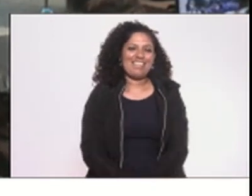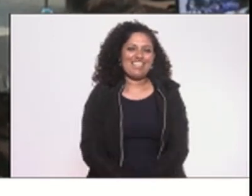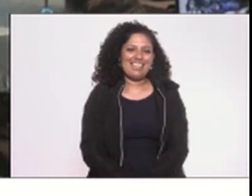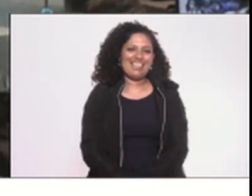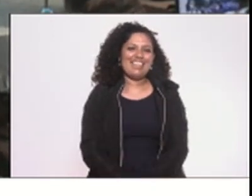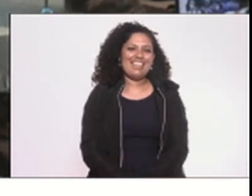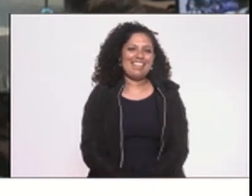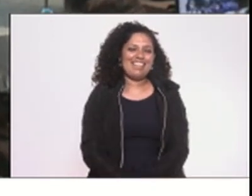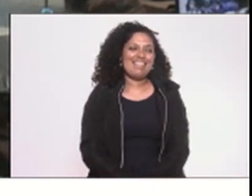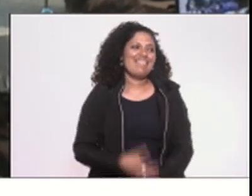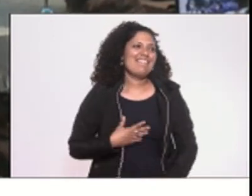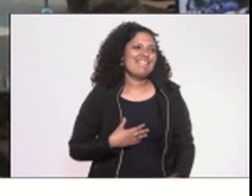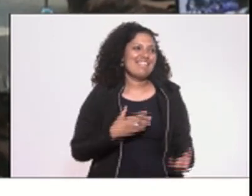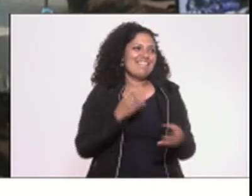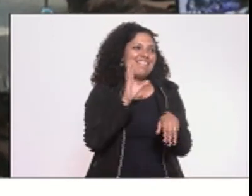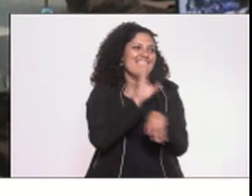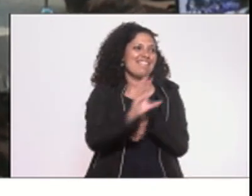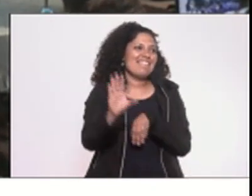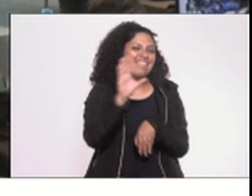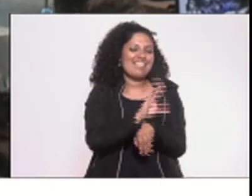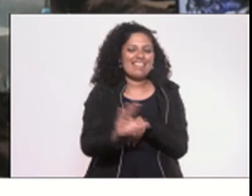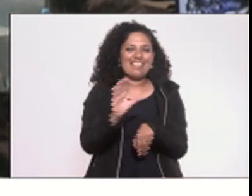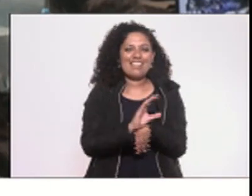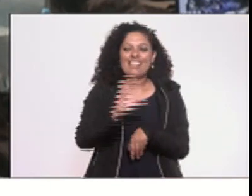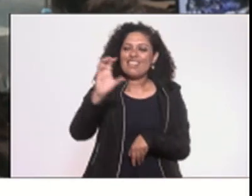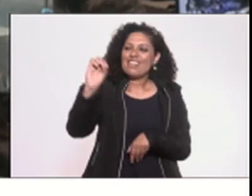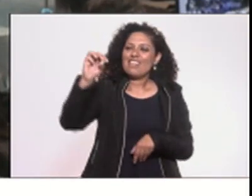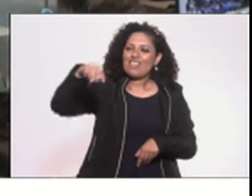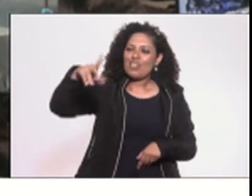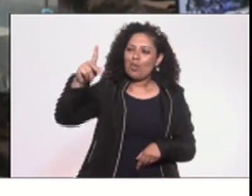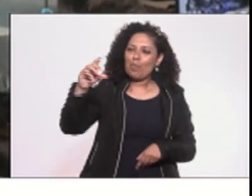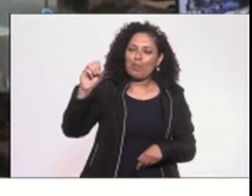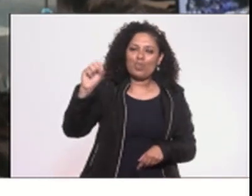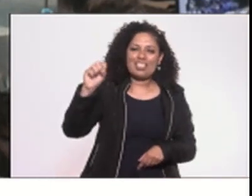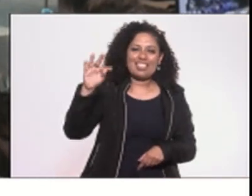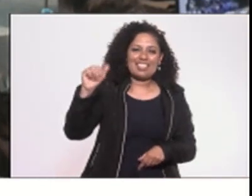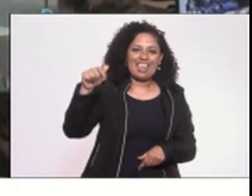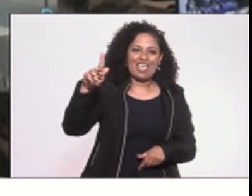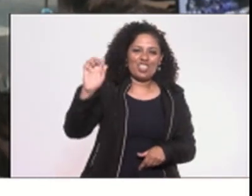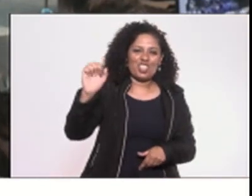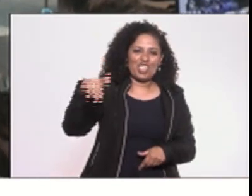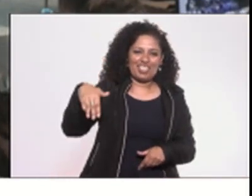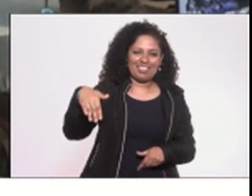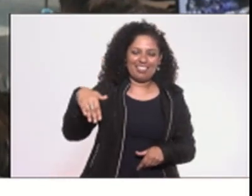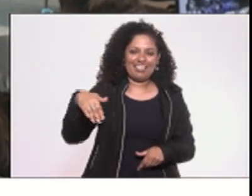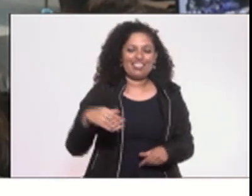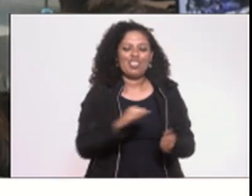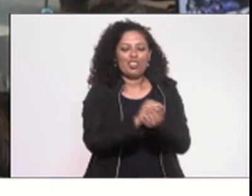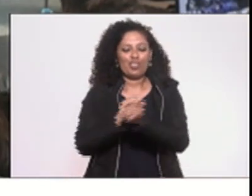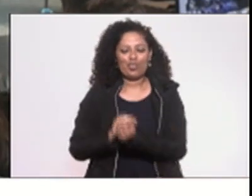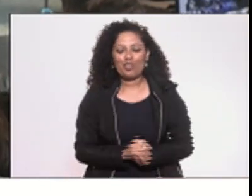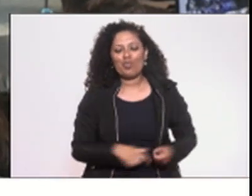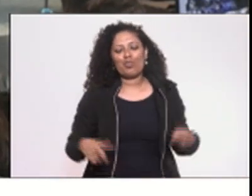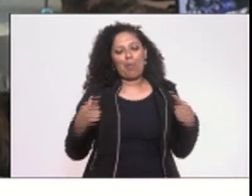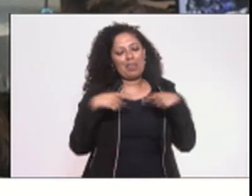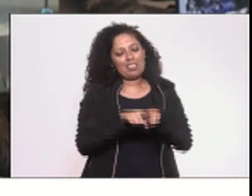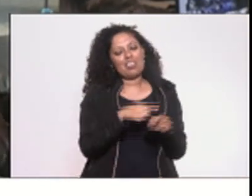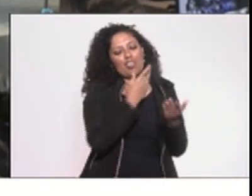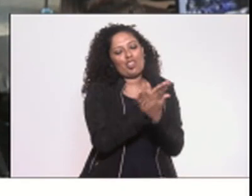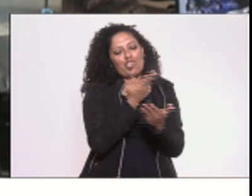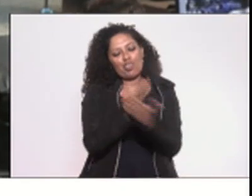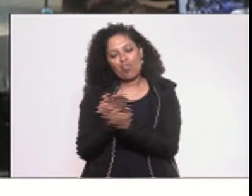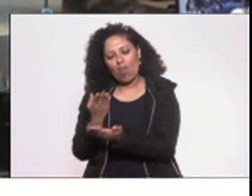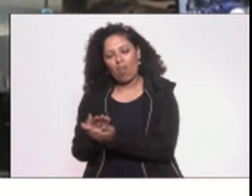Aí o curso de compostagem, também em Campos dos Goitacazes, parceria com escolas também, fazemos esse curso